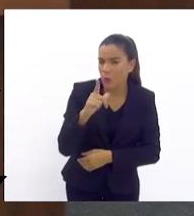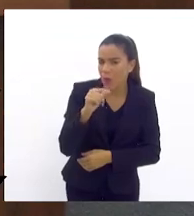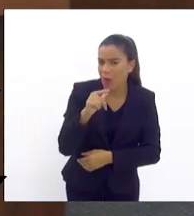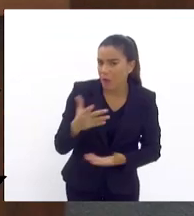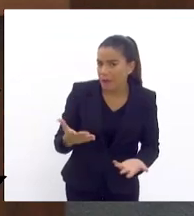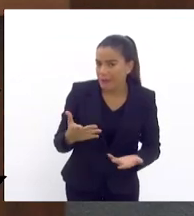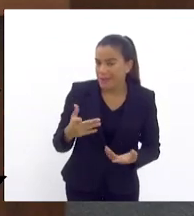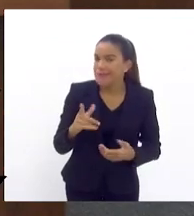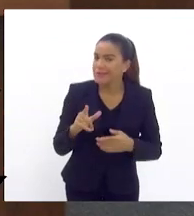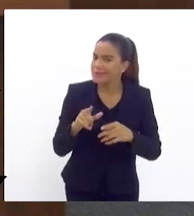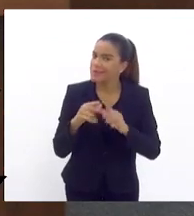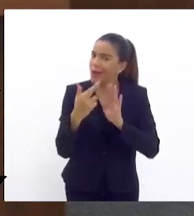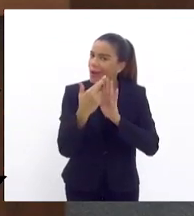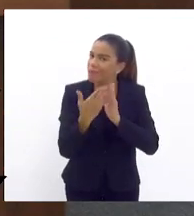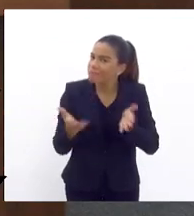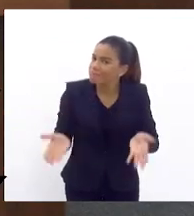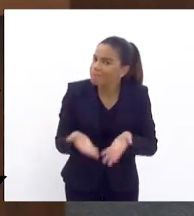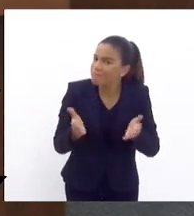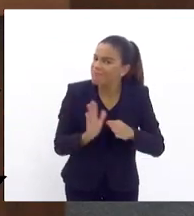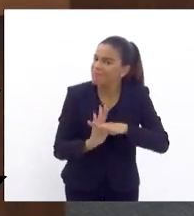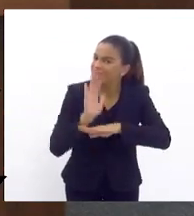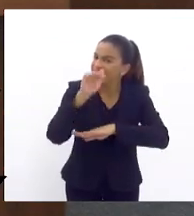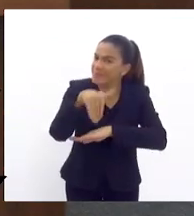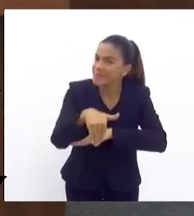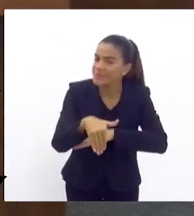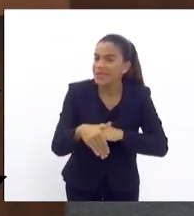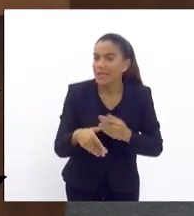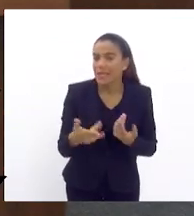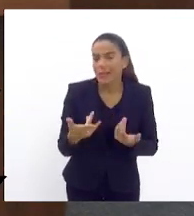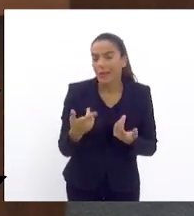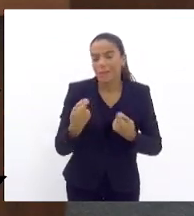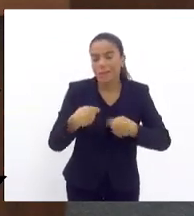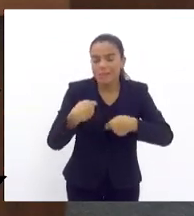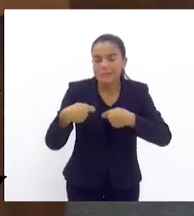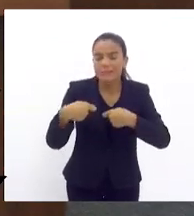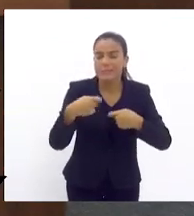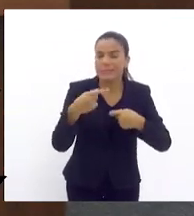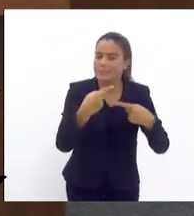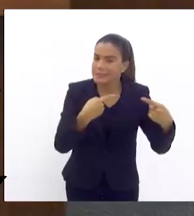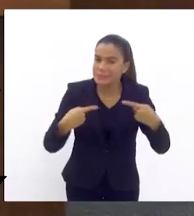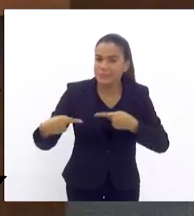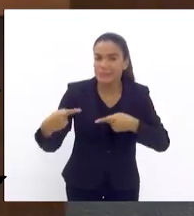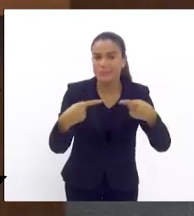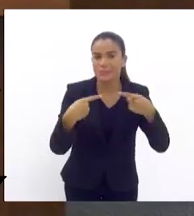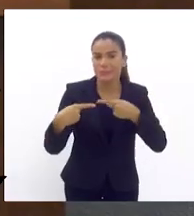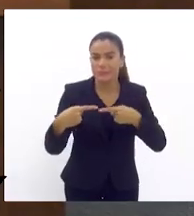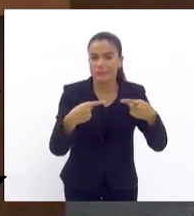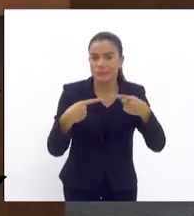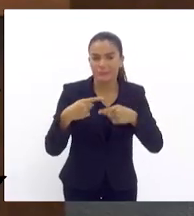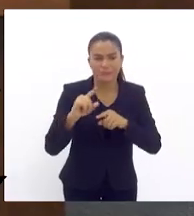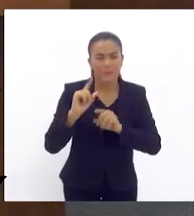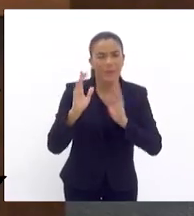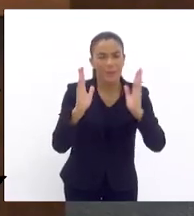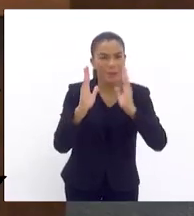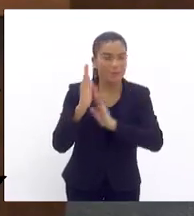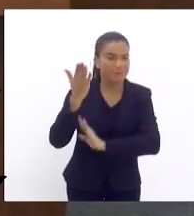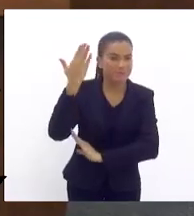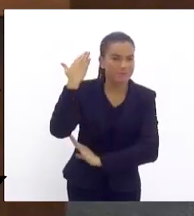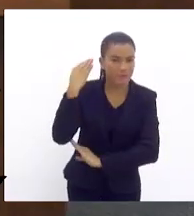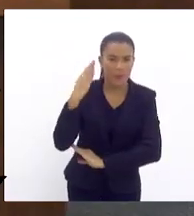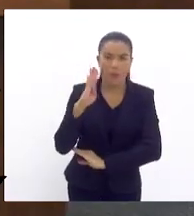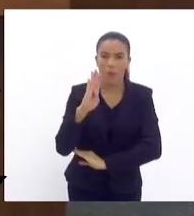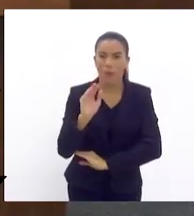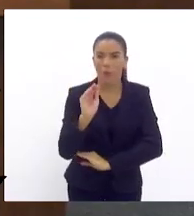ser burlado. Né? Então, esse modelo tarifário precisa ser rediscutido. Eu coloquei isso muito forte à época com o BNDES. Eu falei, vocês